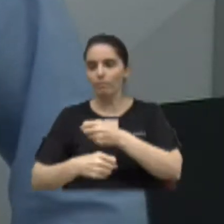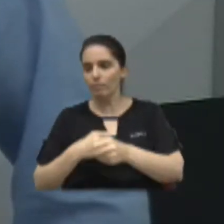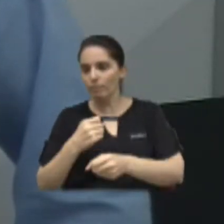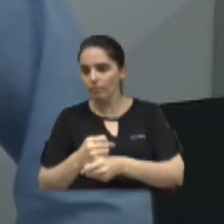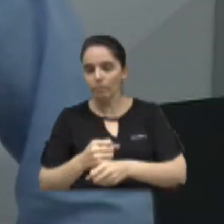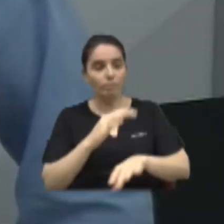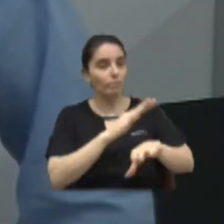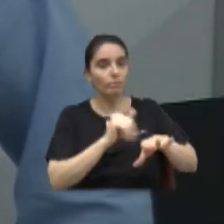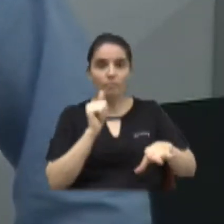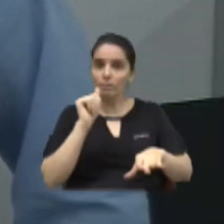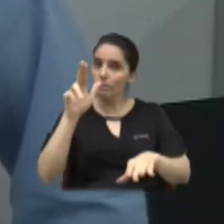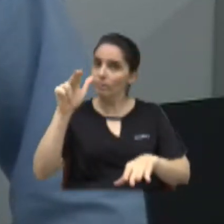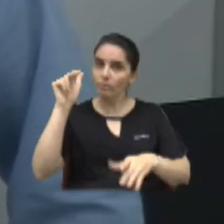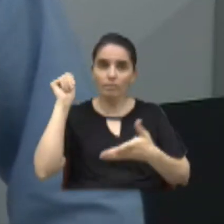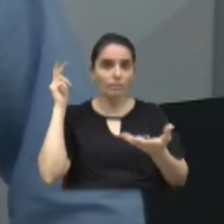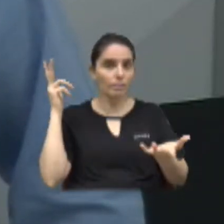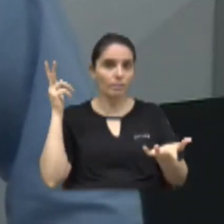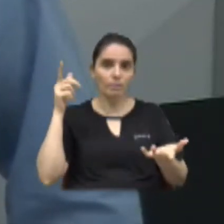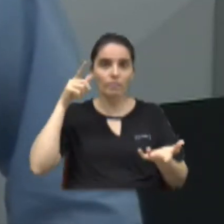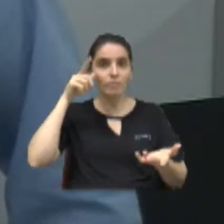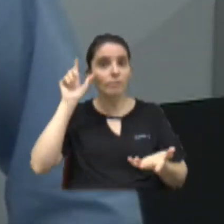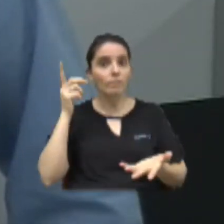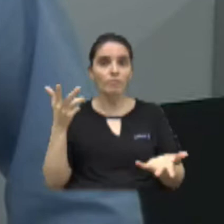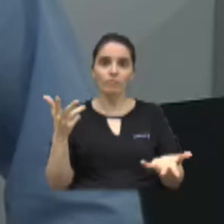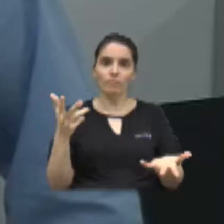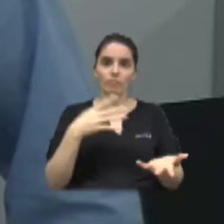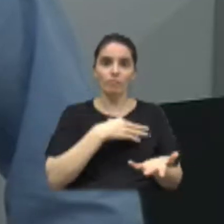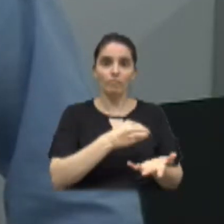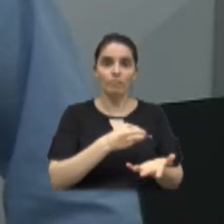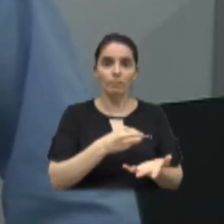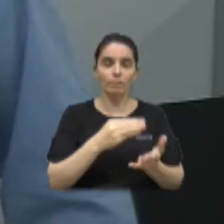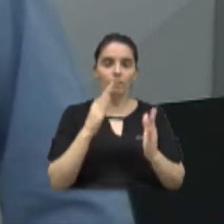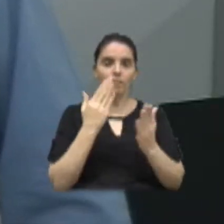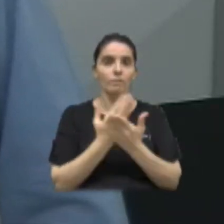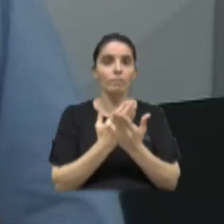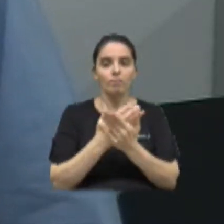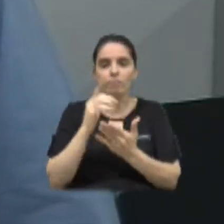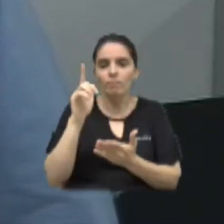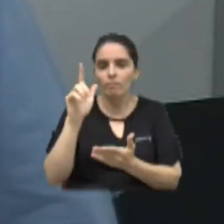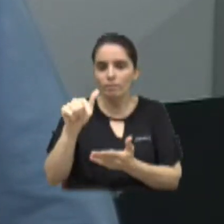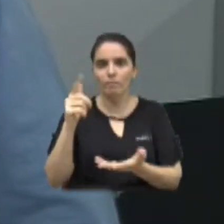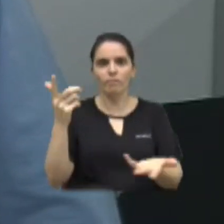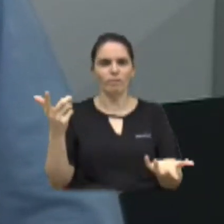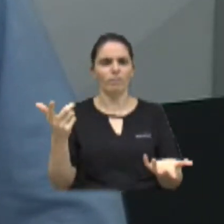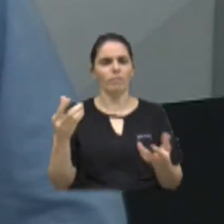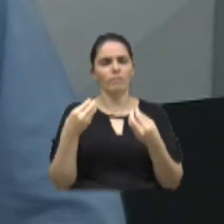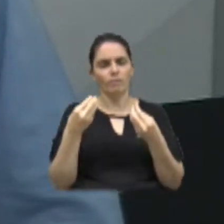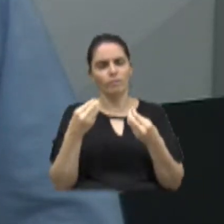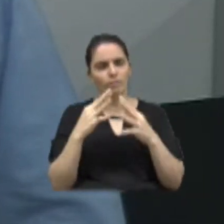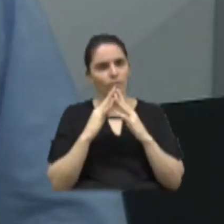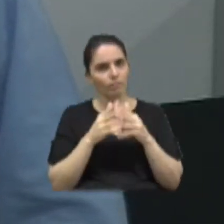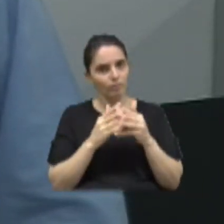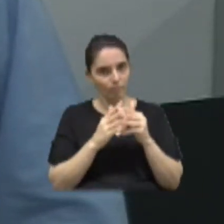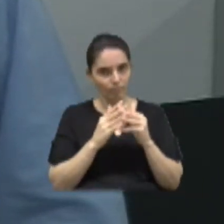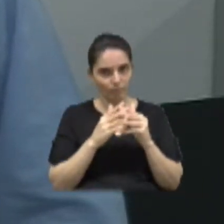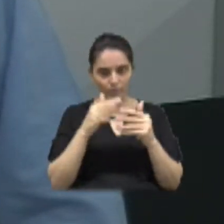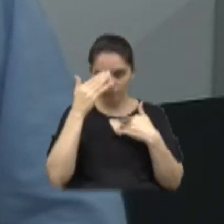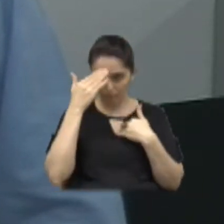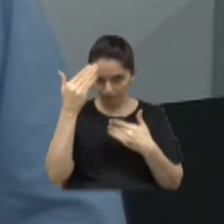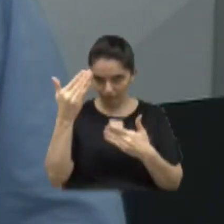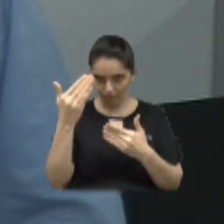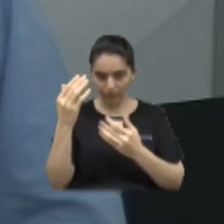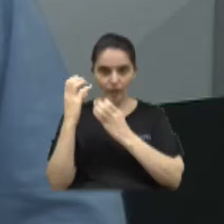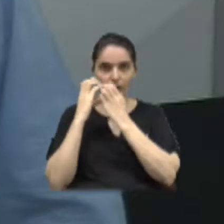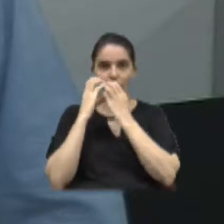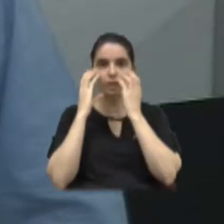pai chegou ontem e já está com o filho estudando no outro dia. Então, fica aí o meu... Obrigado, Mir,